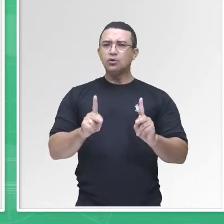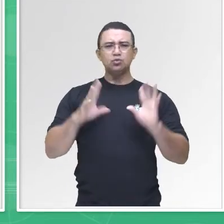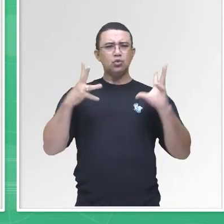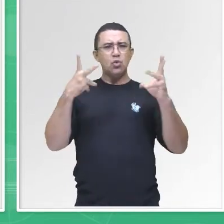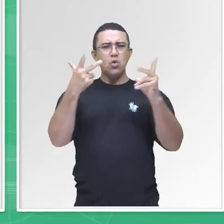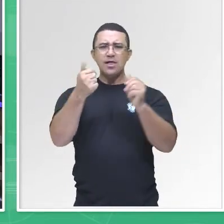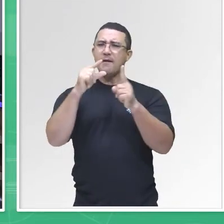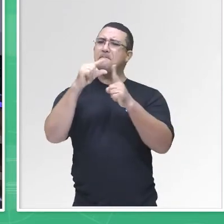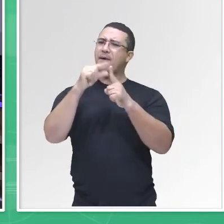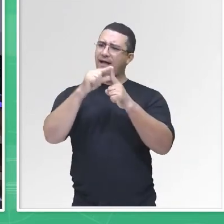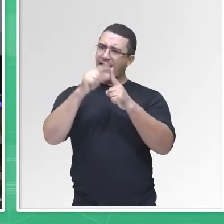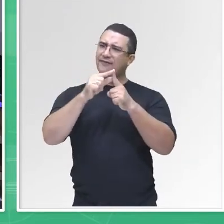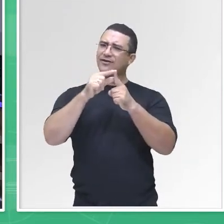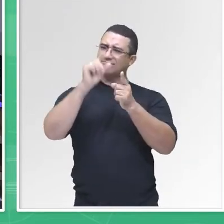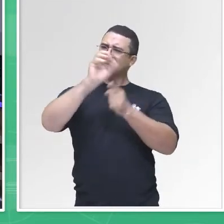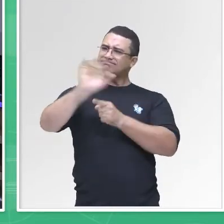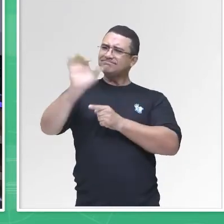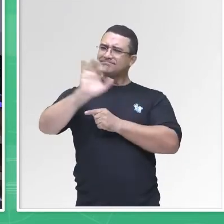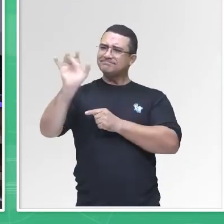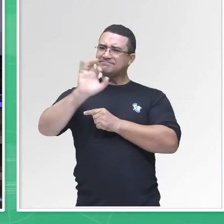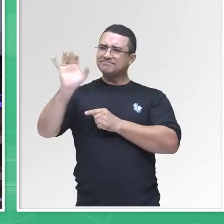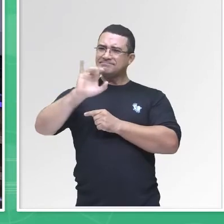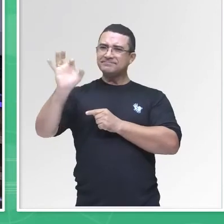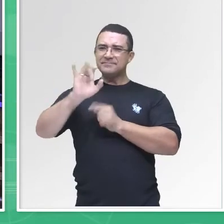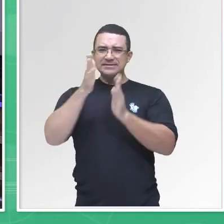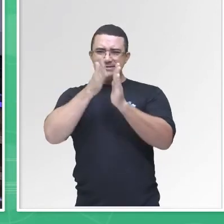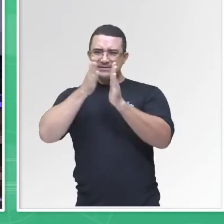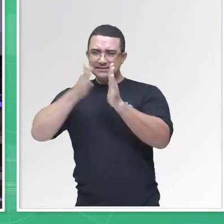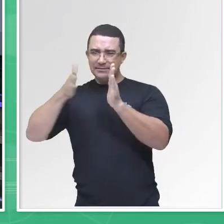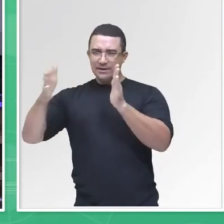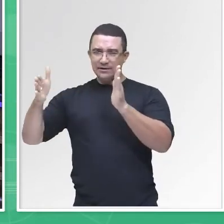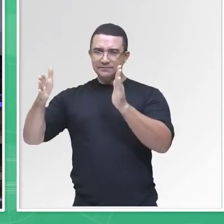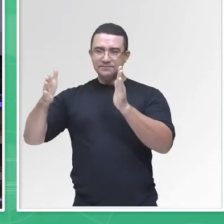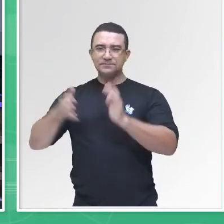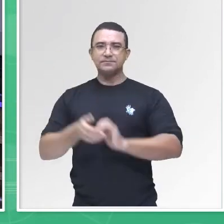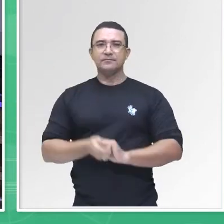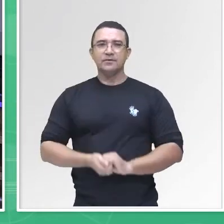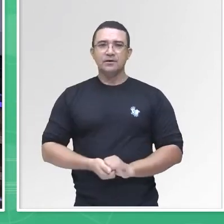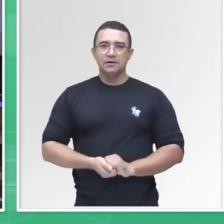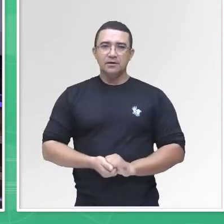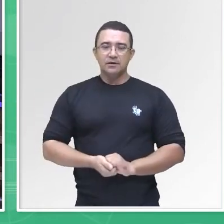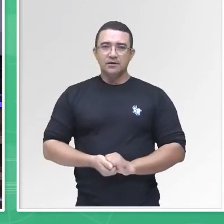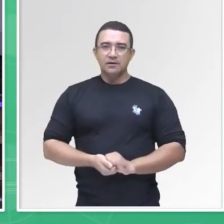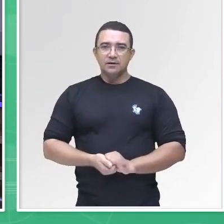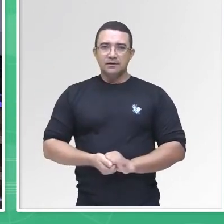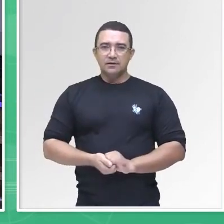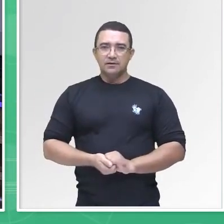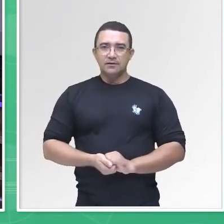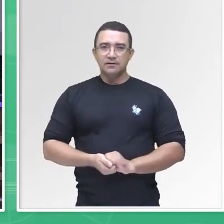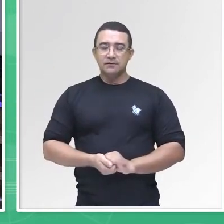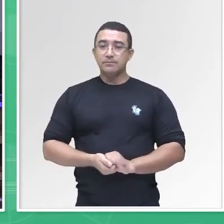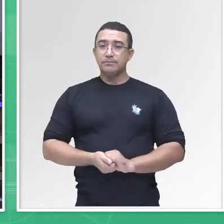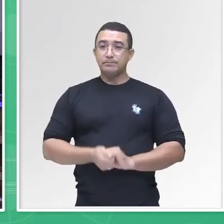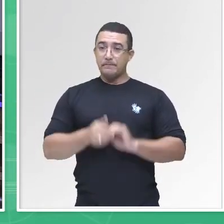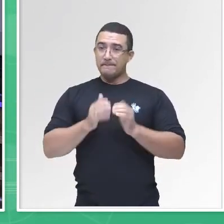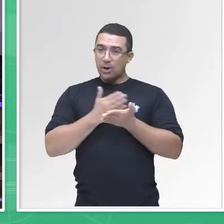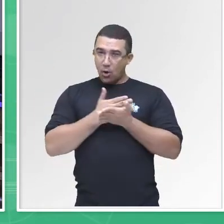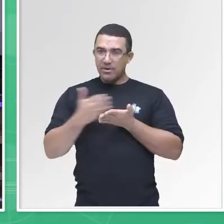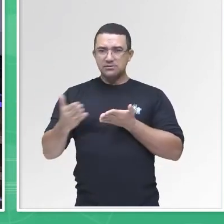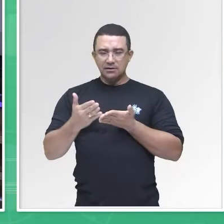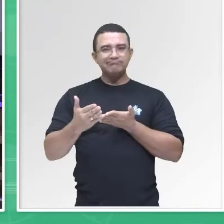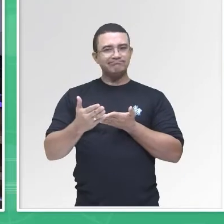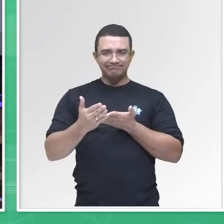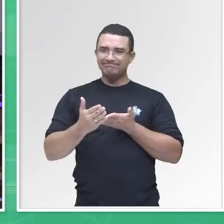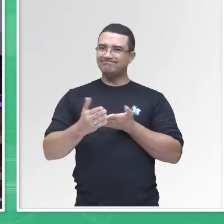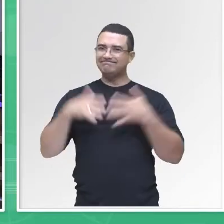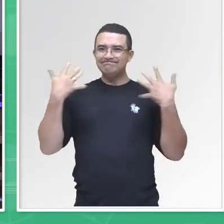as palavras deletreadas, todas elas. Pessoal, certamente, de início, são muitas